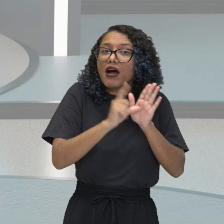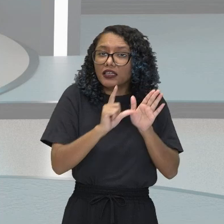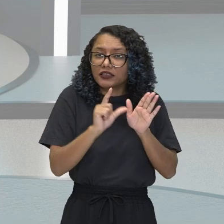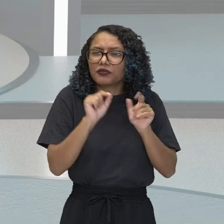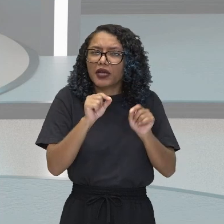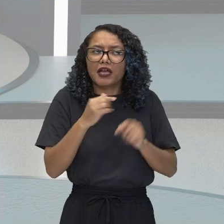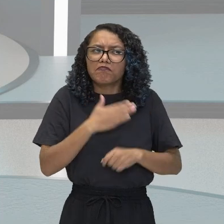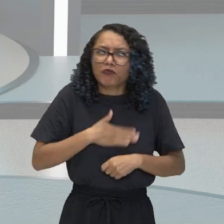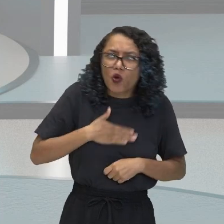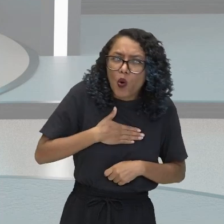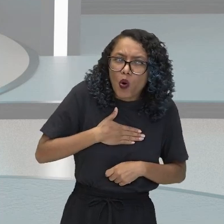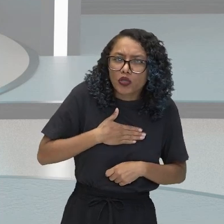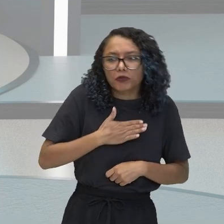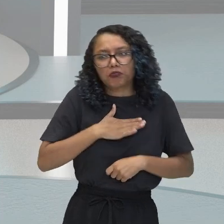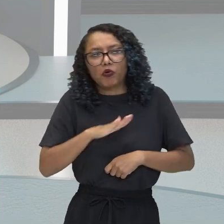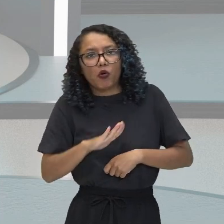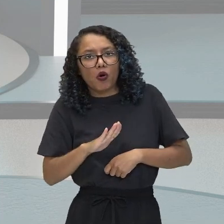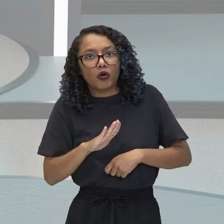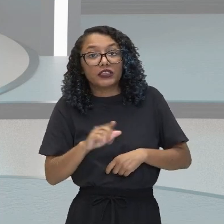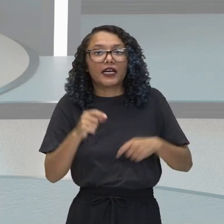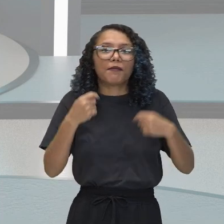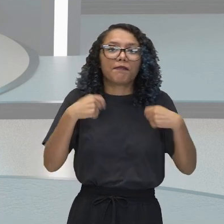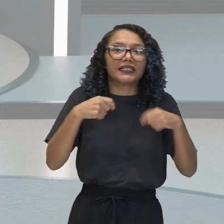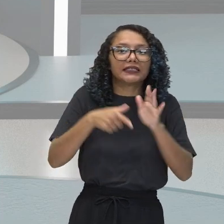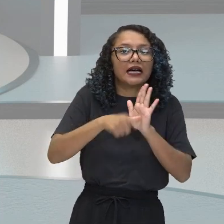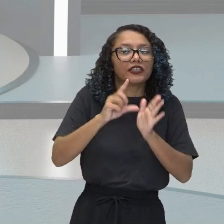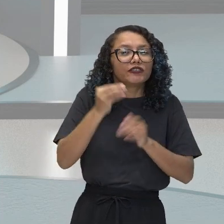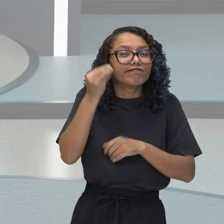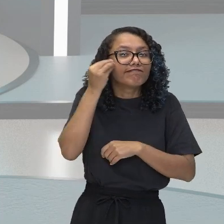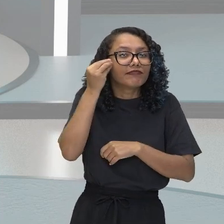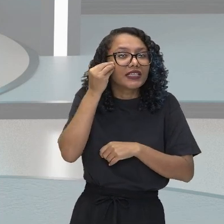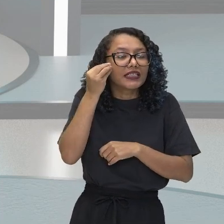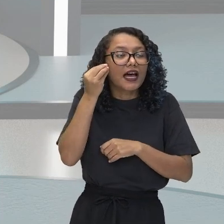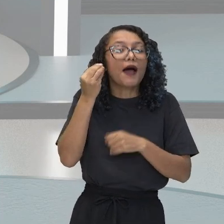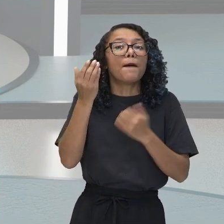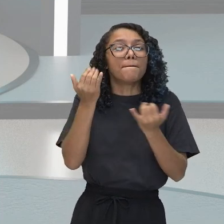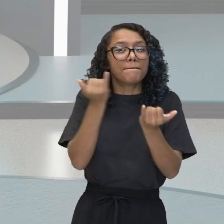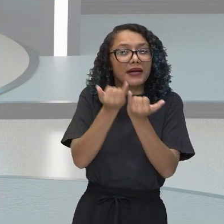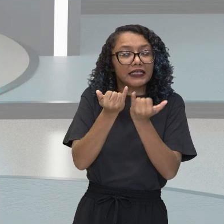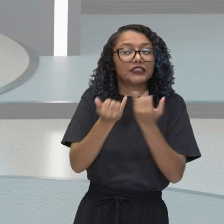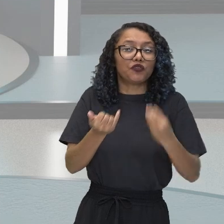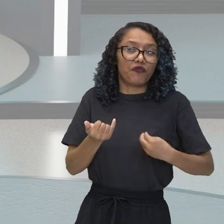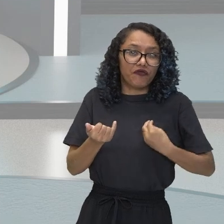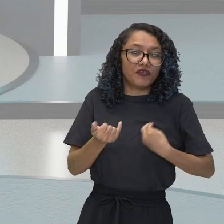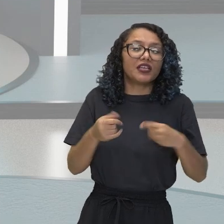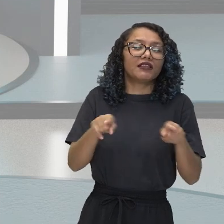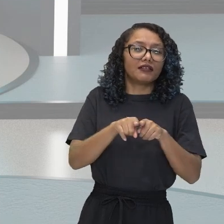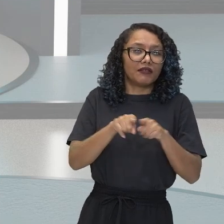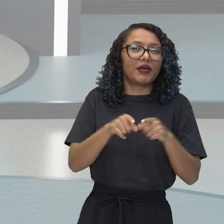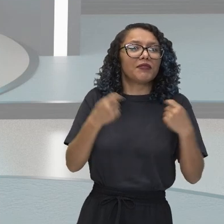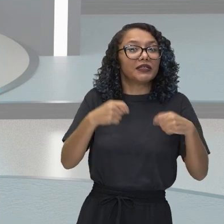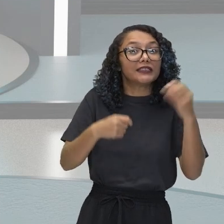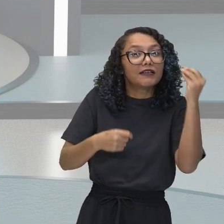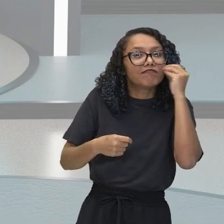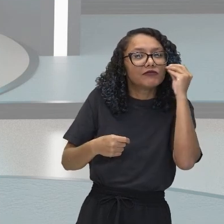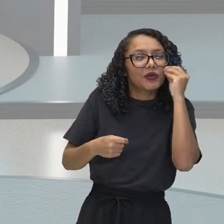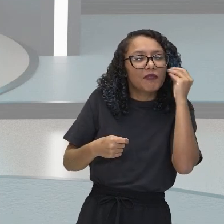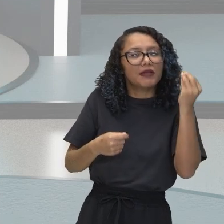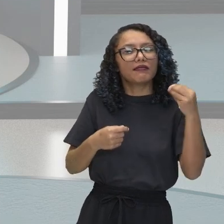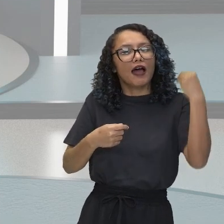se permitir experimentar a vida, experimentar estar vivo